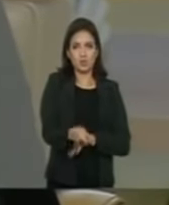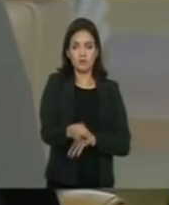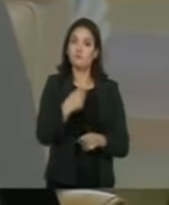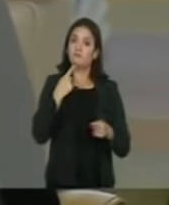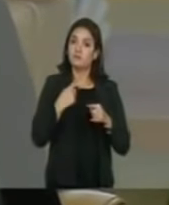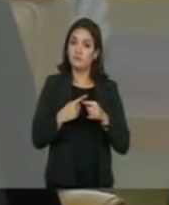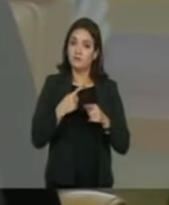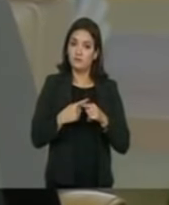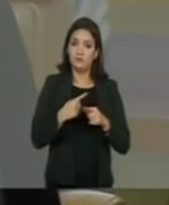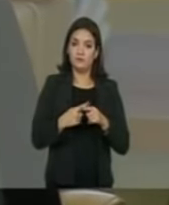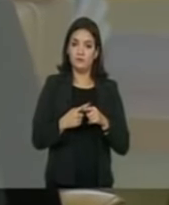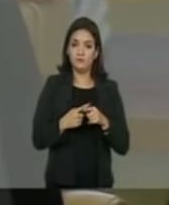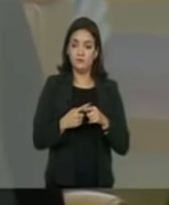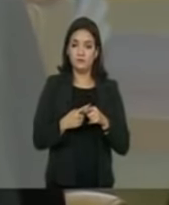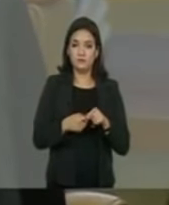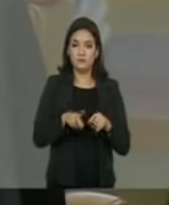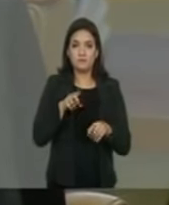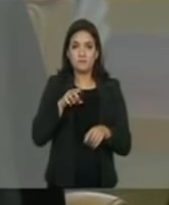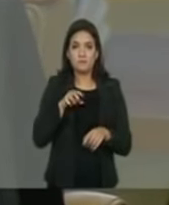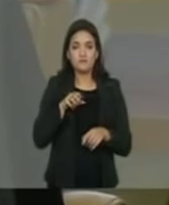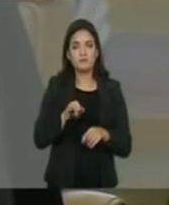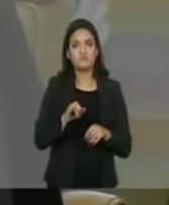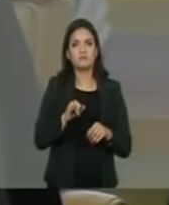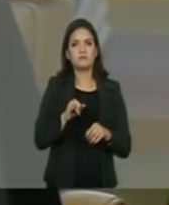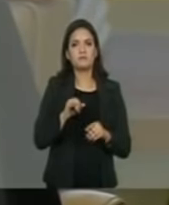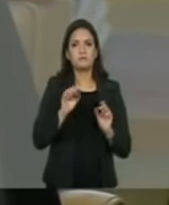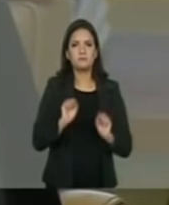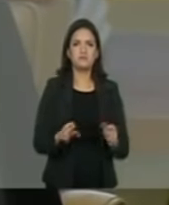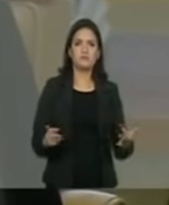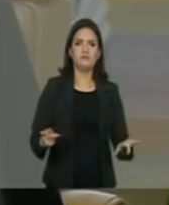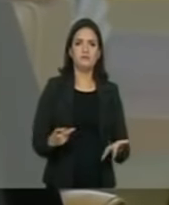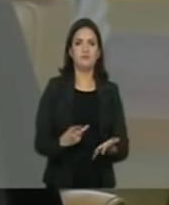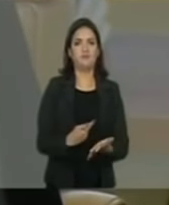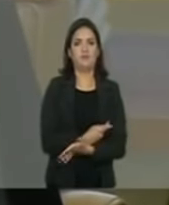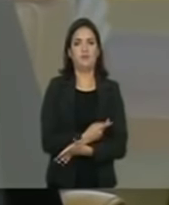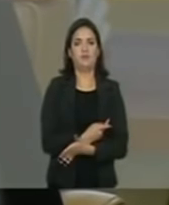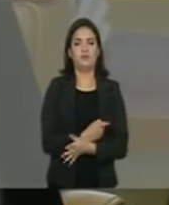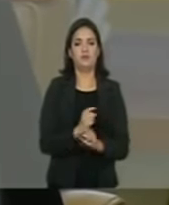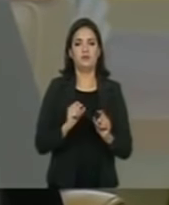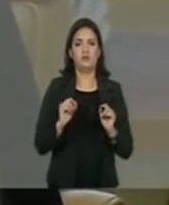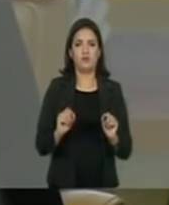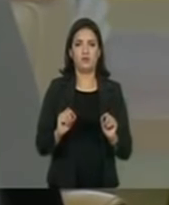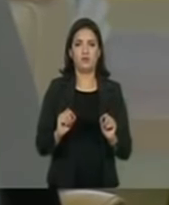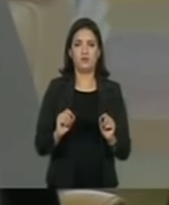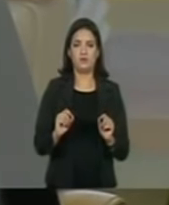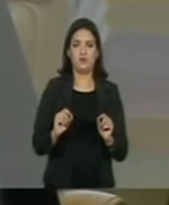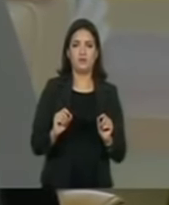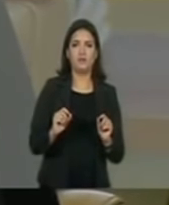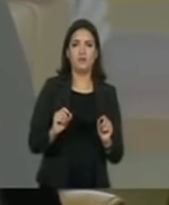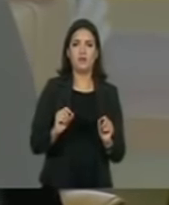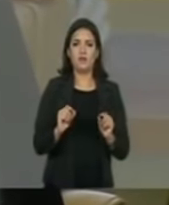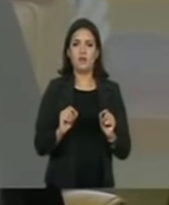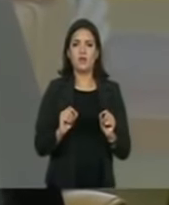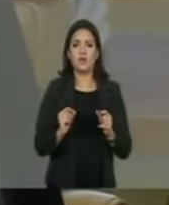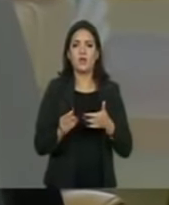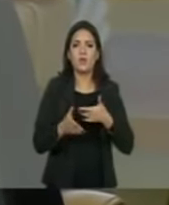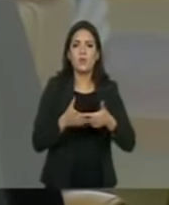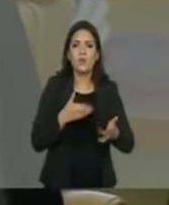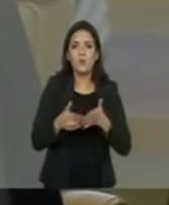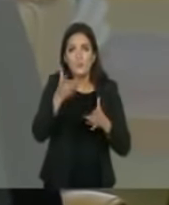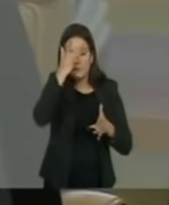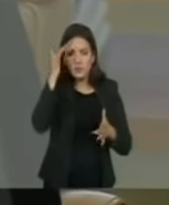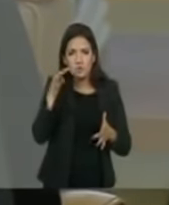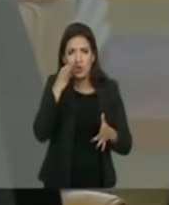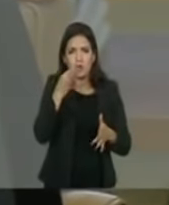isso se tal pudesse ocorrer estar seria negar a qualquer acusado em processos criminais